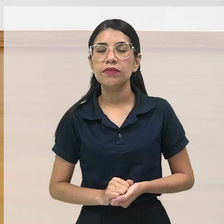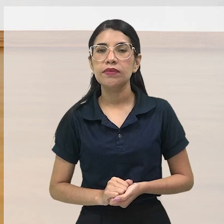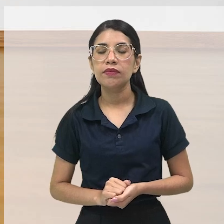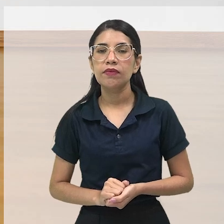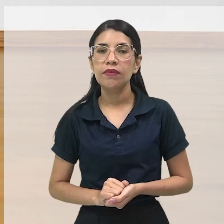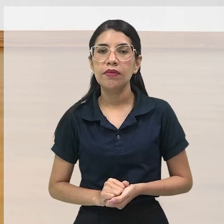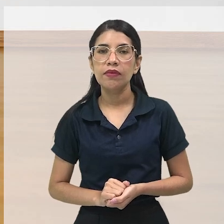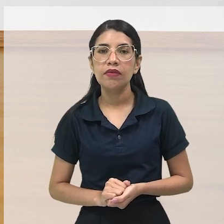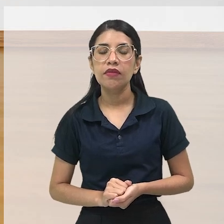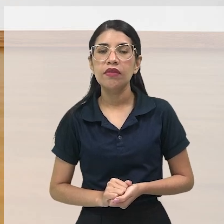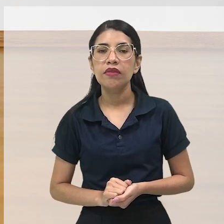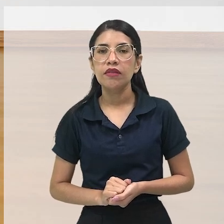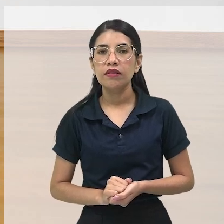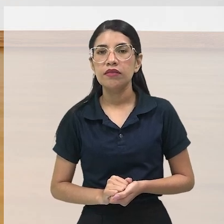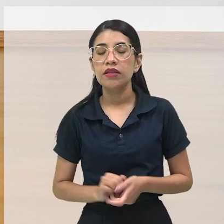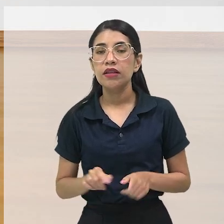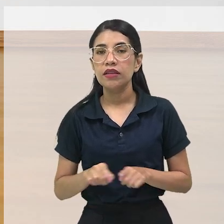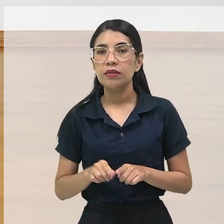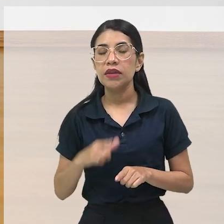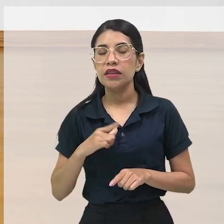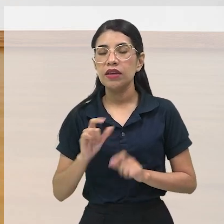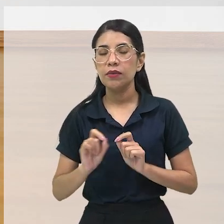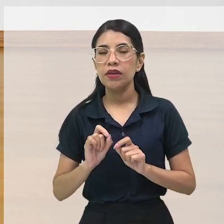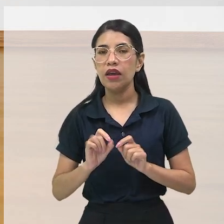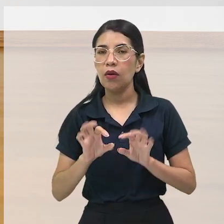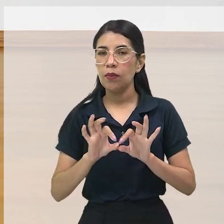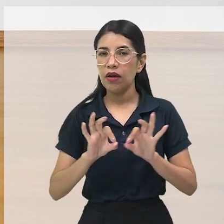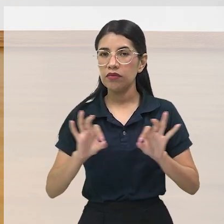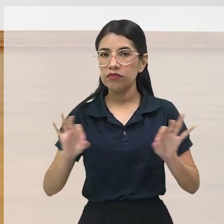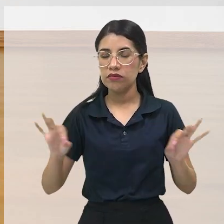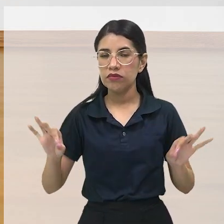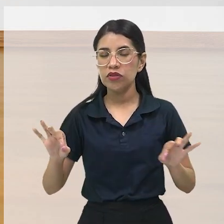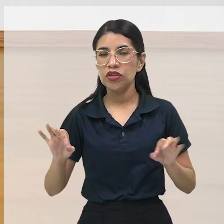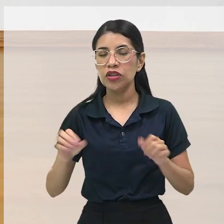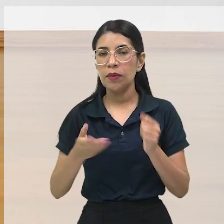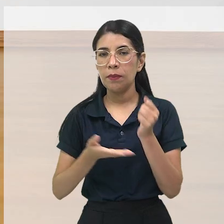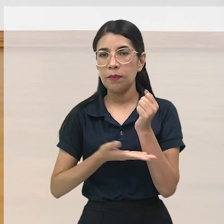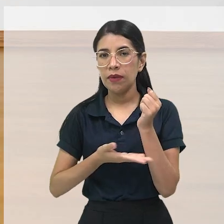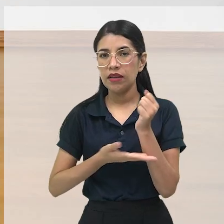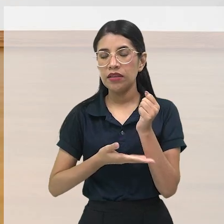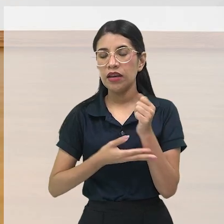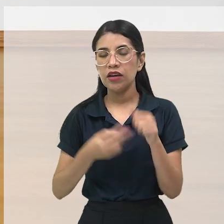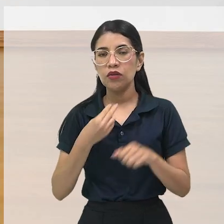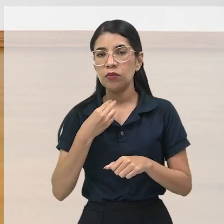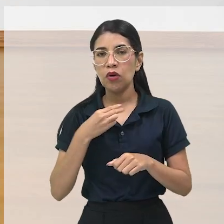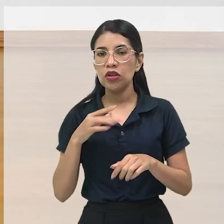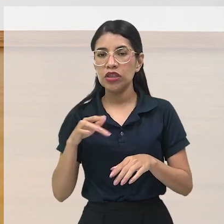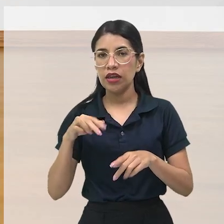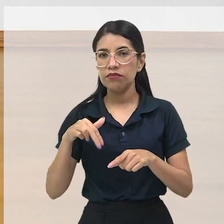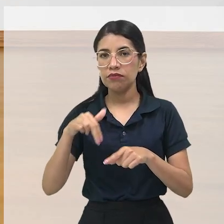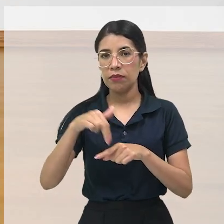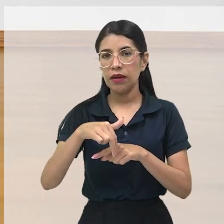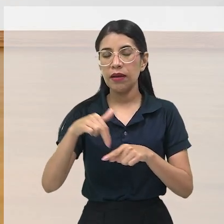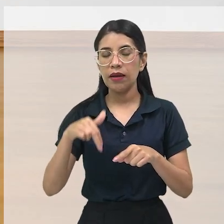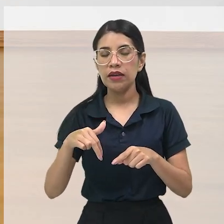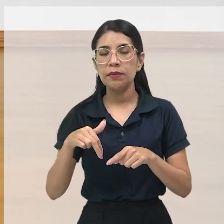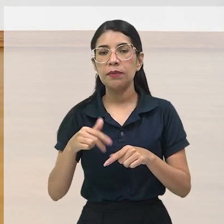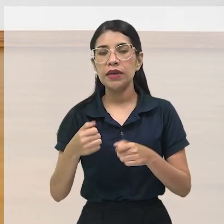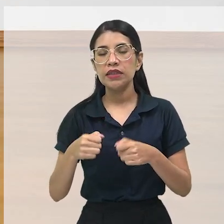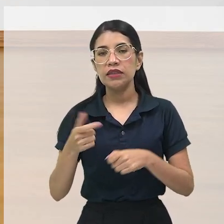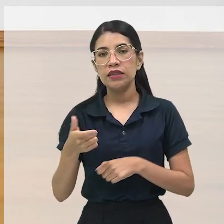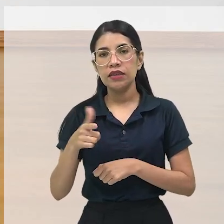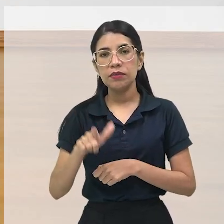desafiando, certo? E tem ali a questão do pedaço de madeira, não pode bater no pedaço de madeira, e você tem sempre que repetir,